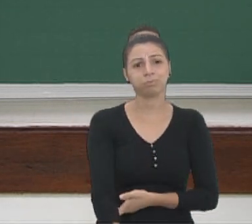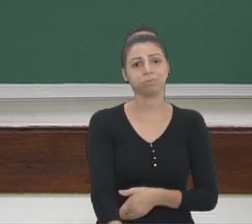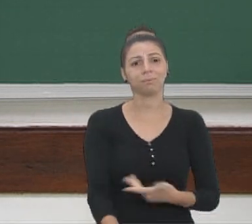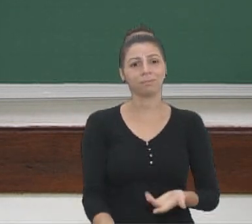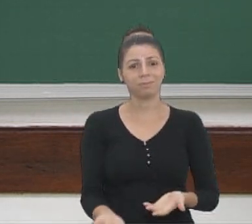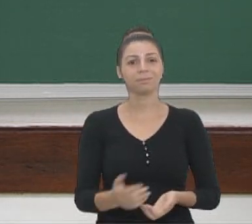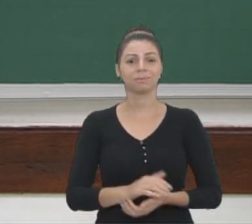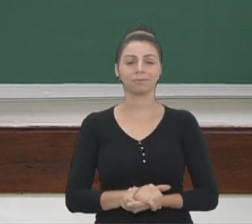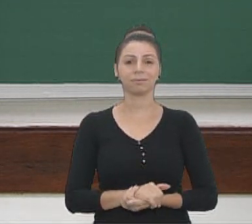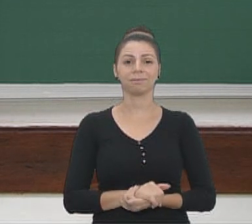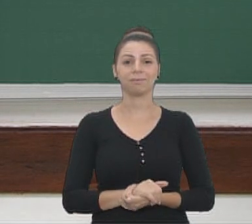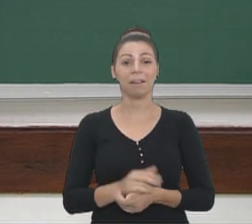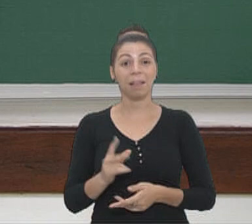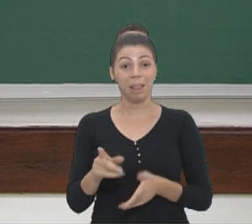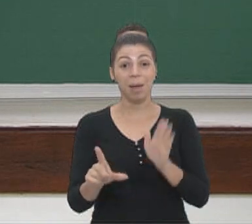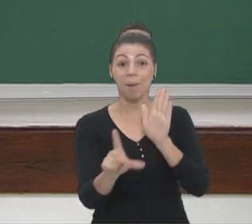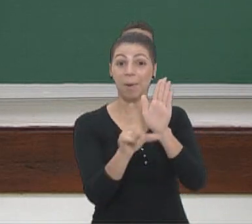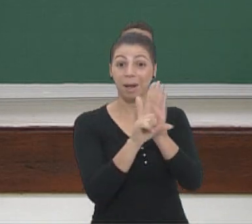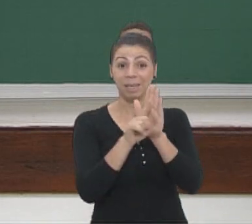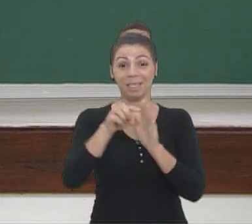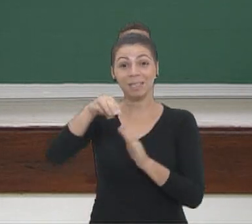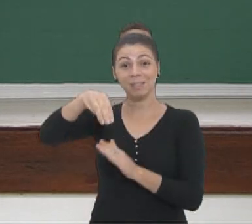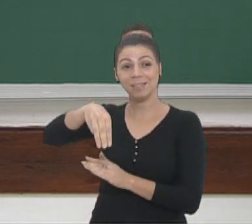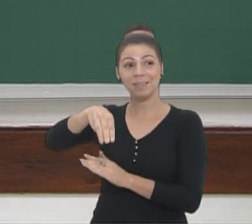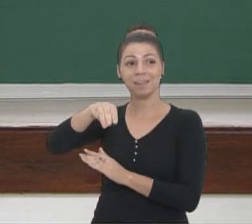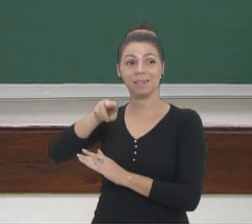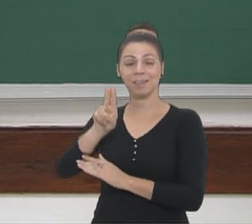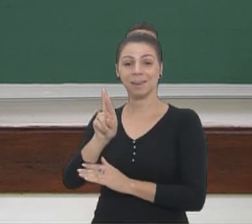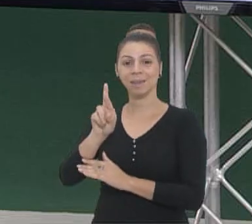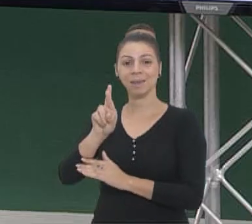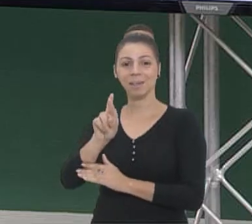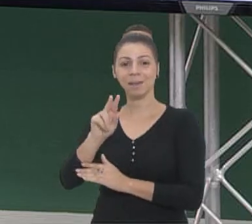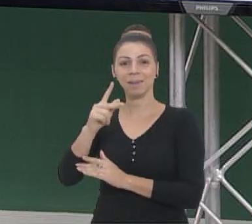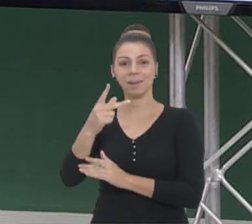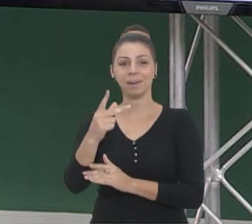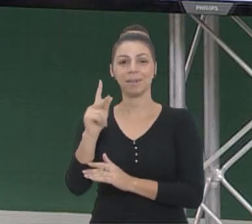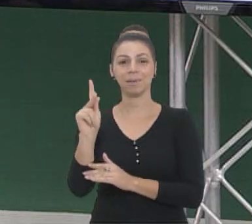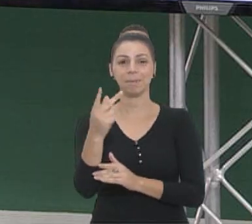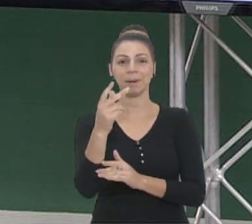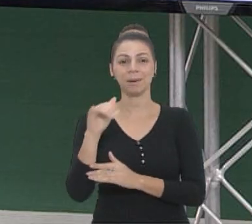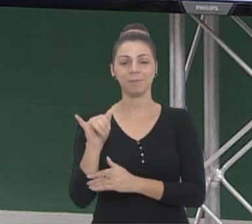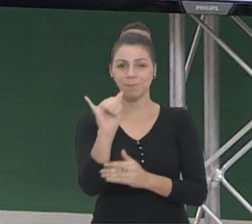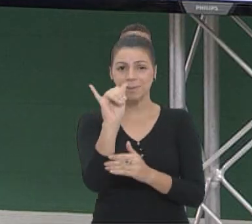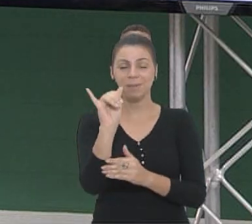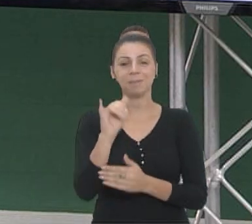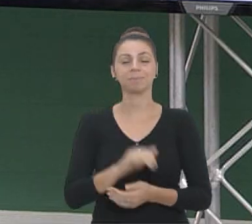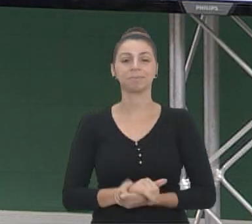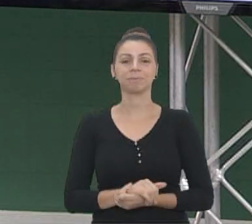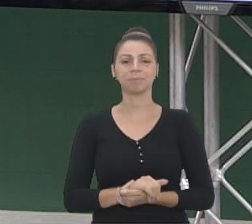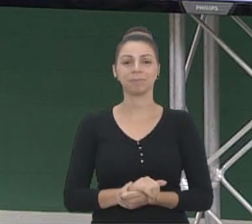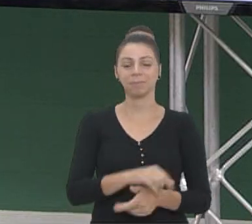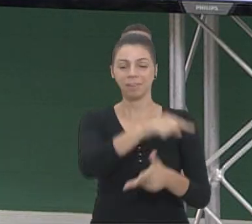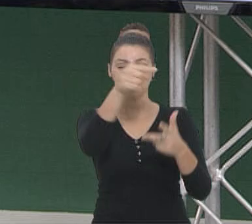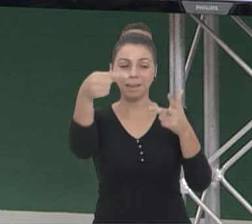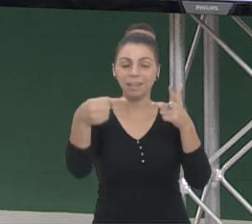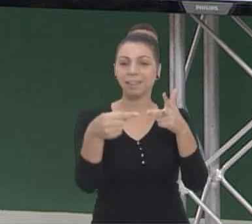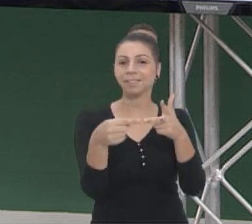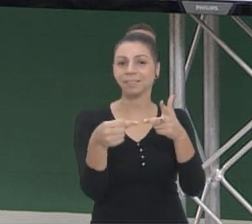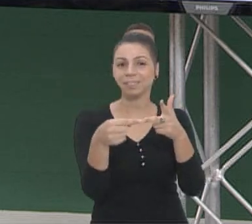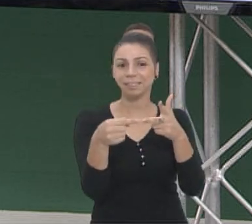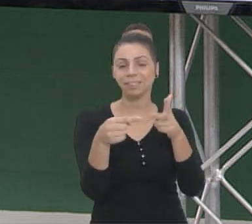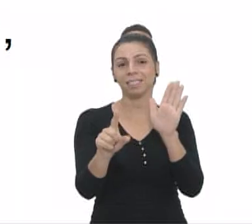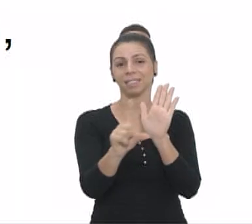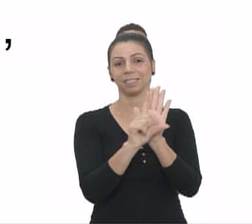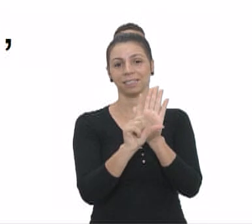baixo. Né? Então, essa é uma lei de Murphy, quer dizer, a gente sempre está meio desastradinho. Terceira lei de Murphy aí que eu coloquei